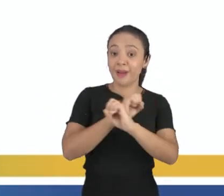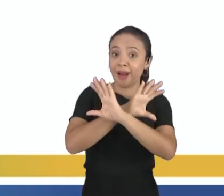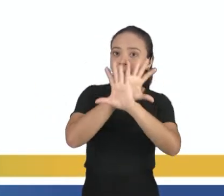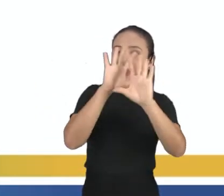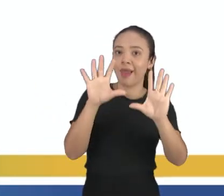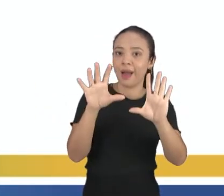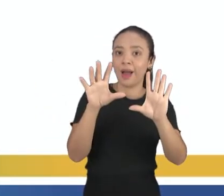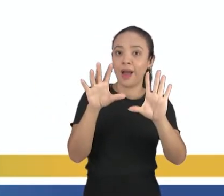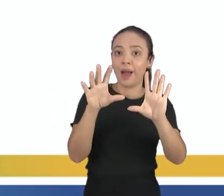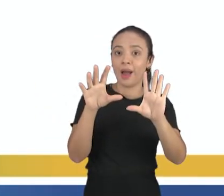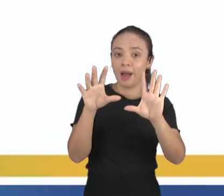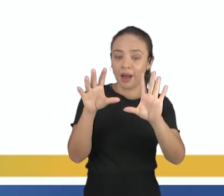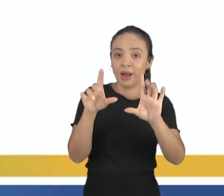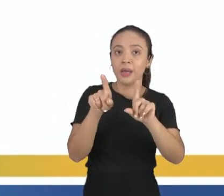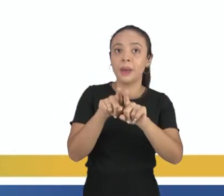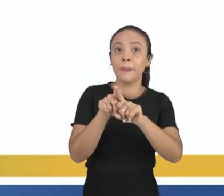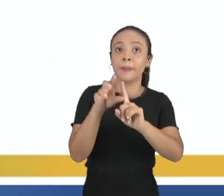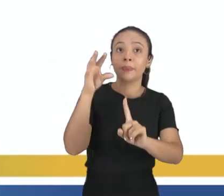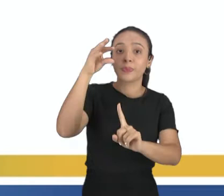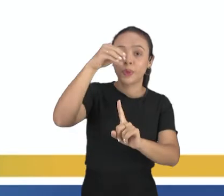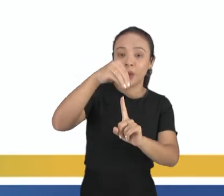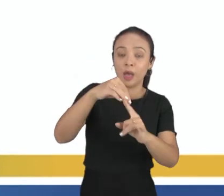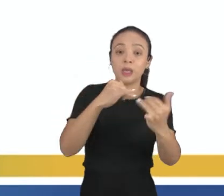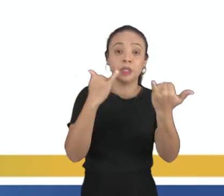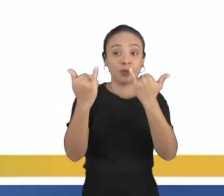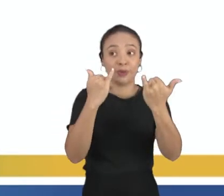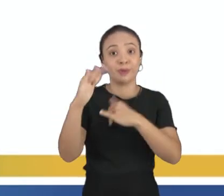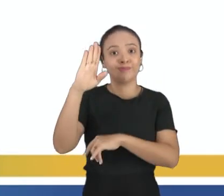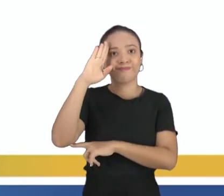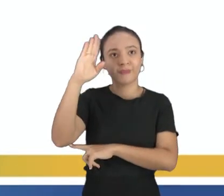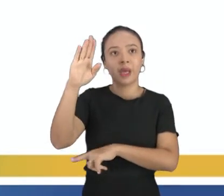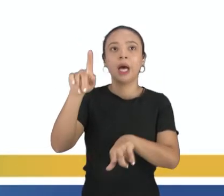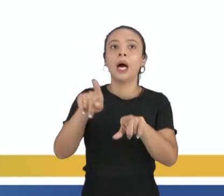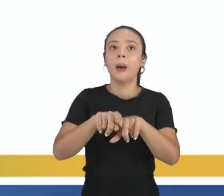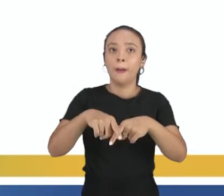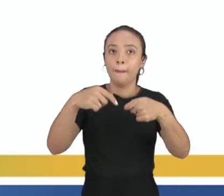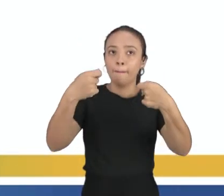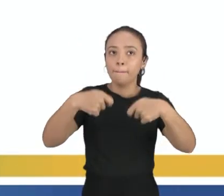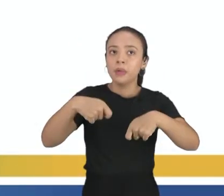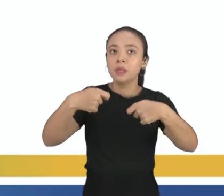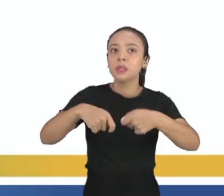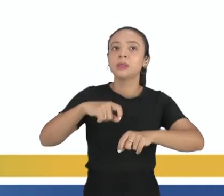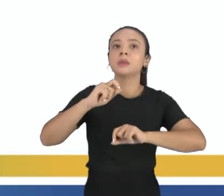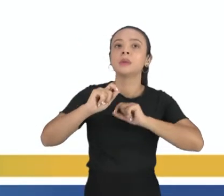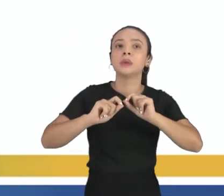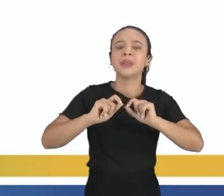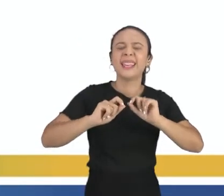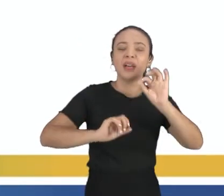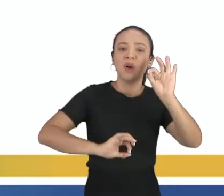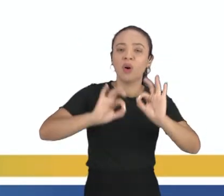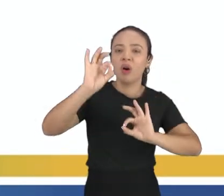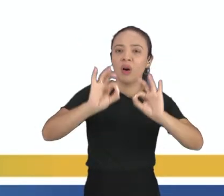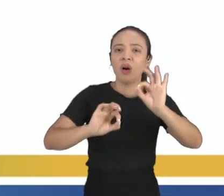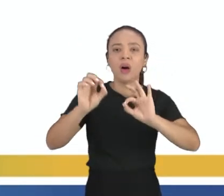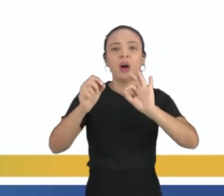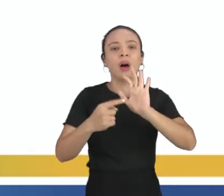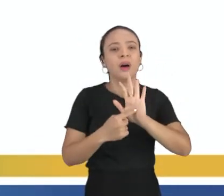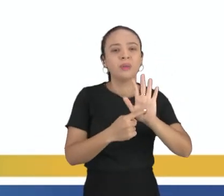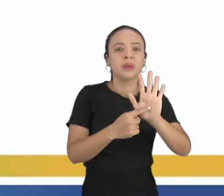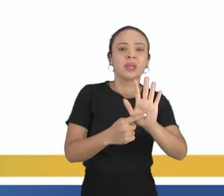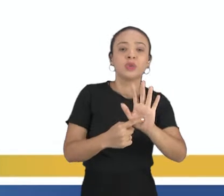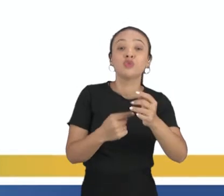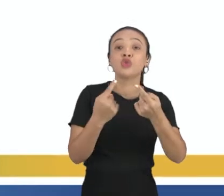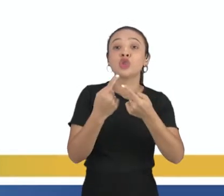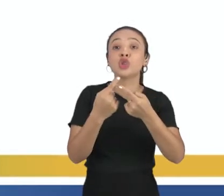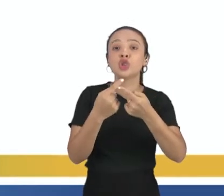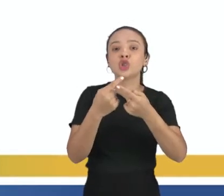conciso, todas as informações importantes. Você precisa construir, apontando o segundo tipo de